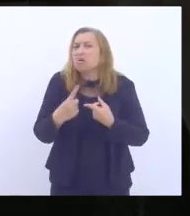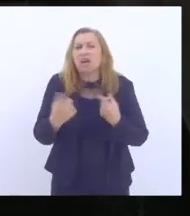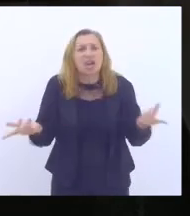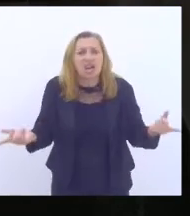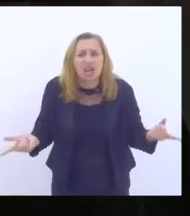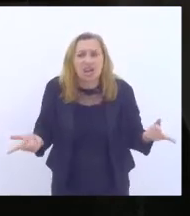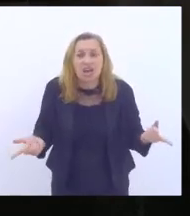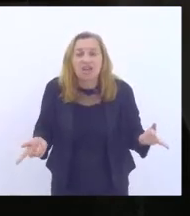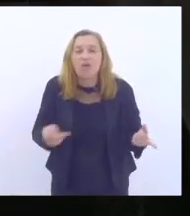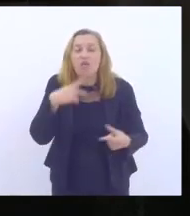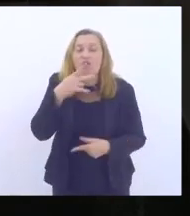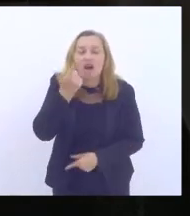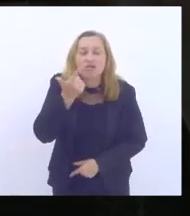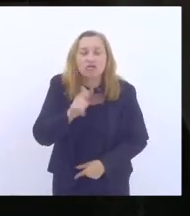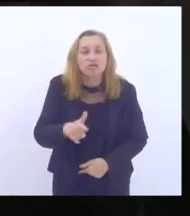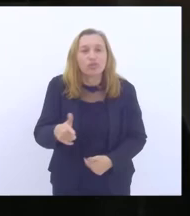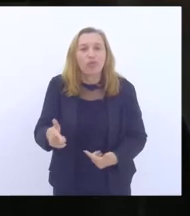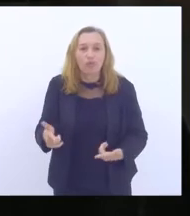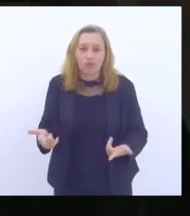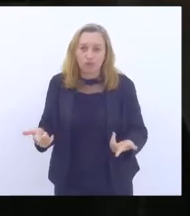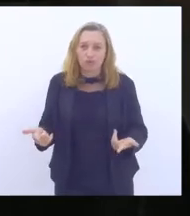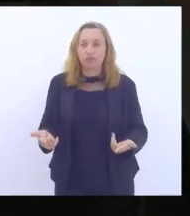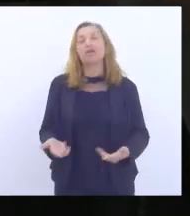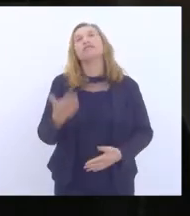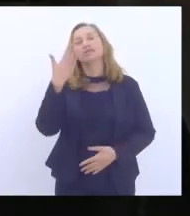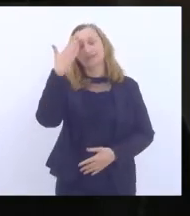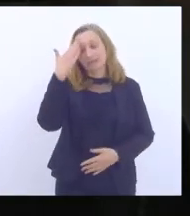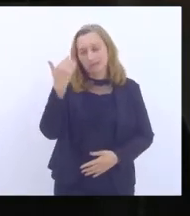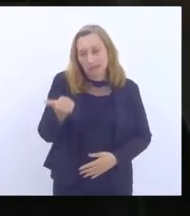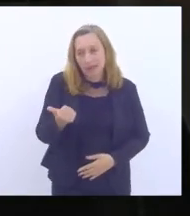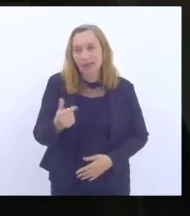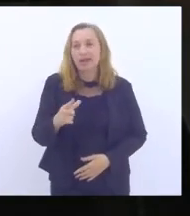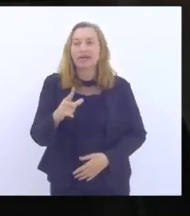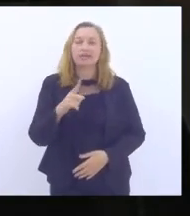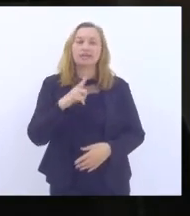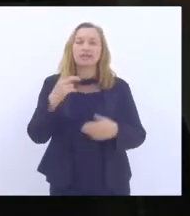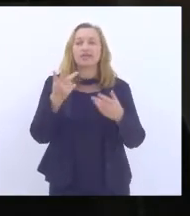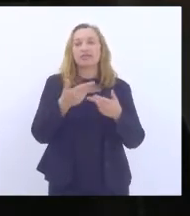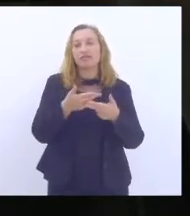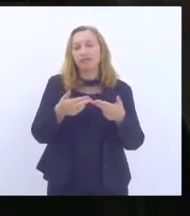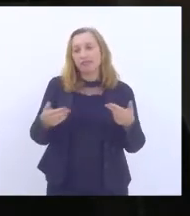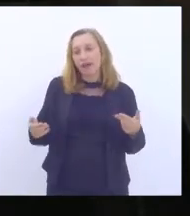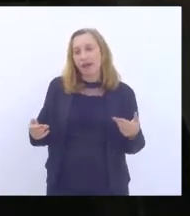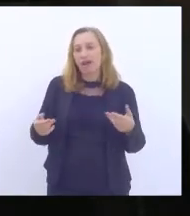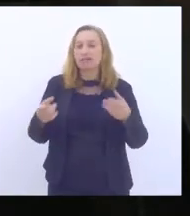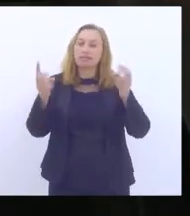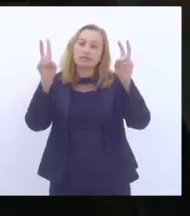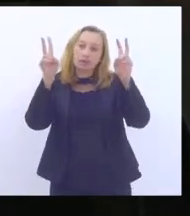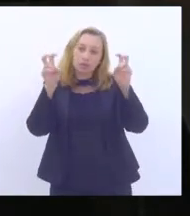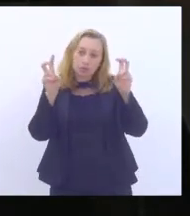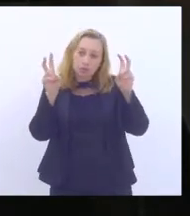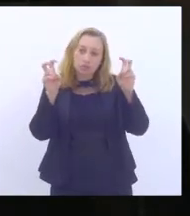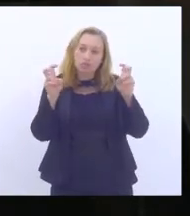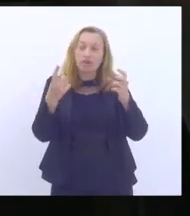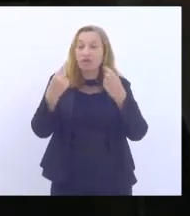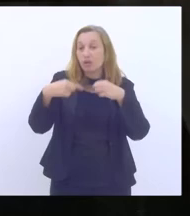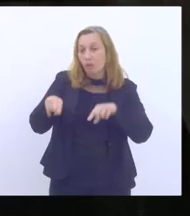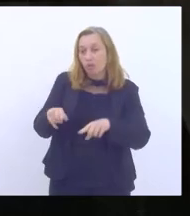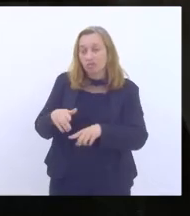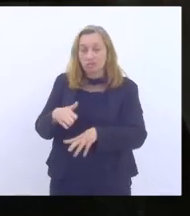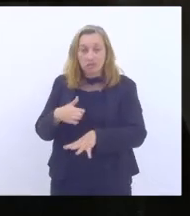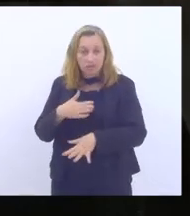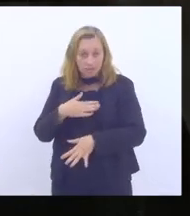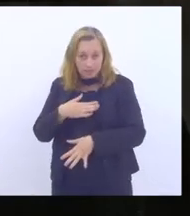e eu falo aqui mais uma vez eu já sei que tem uma série de matérias para me atacar